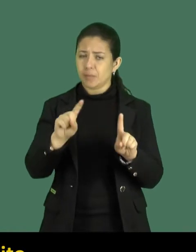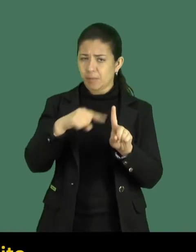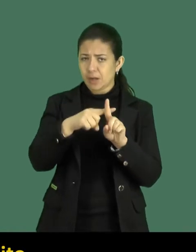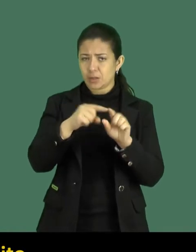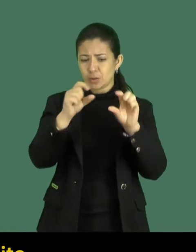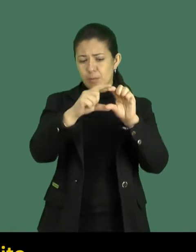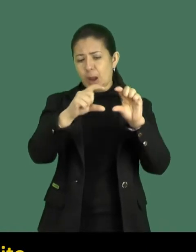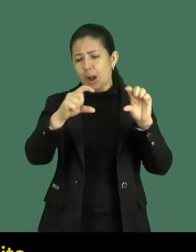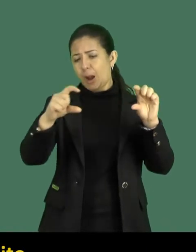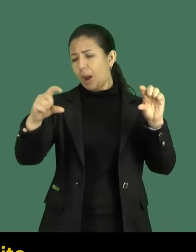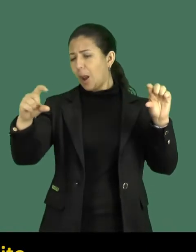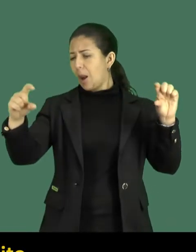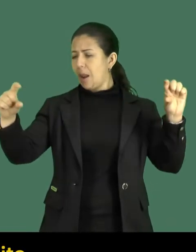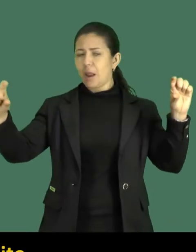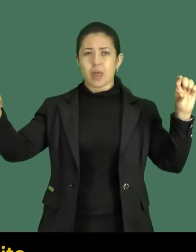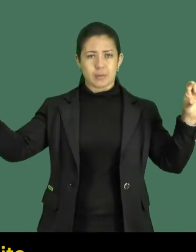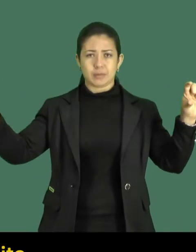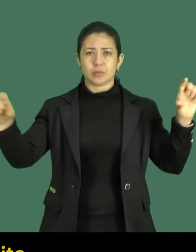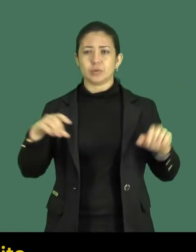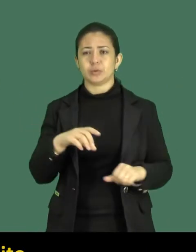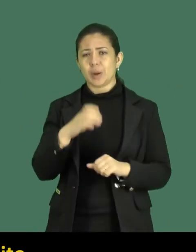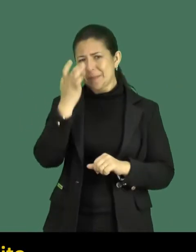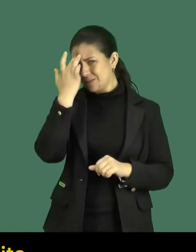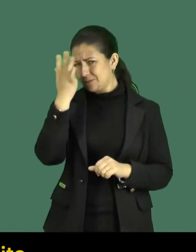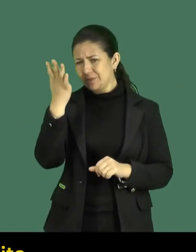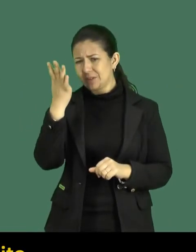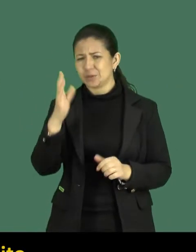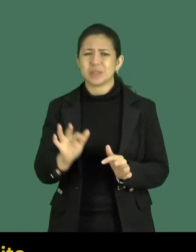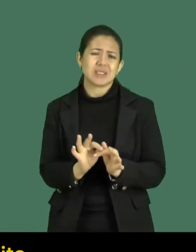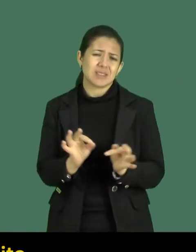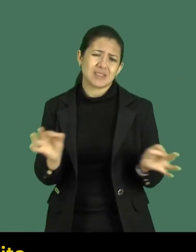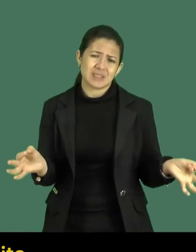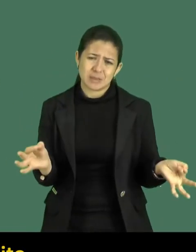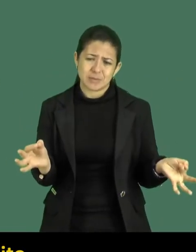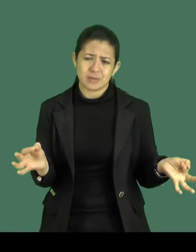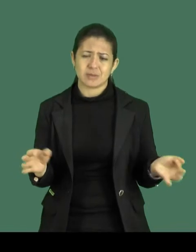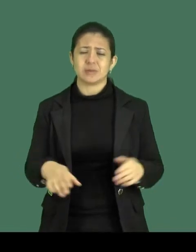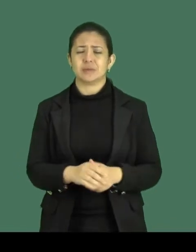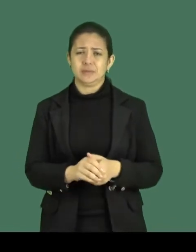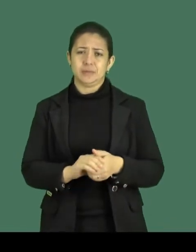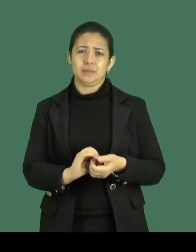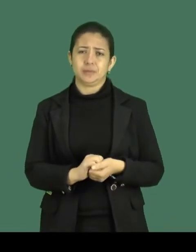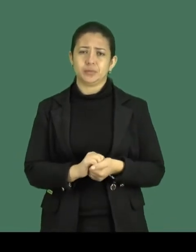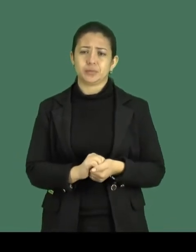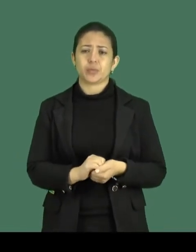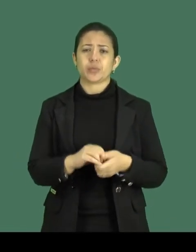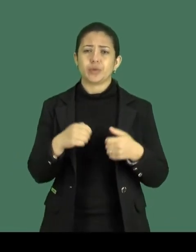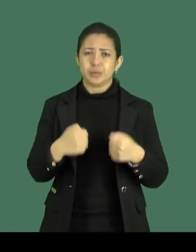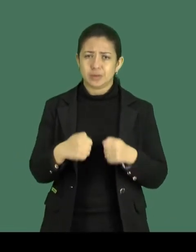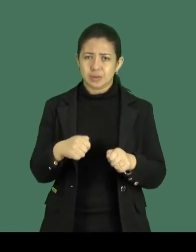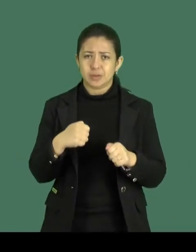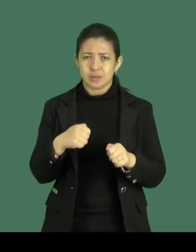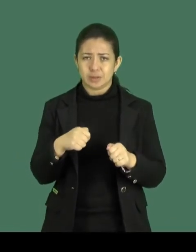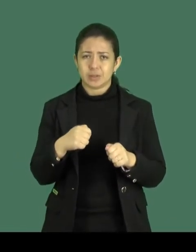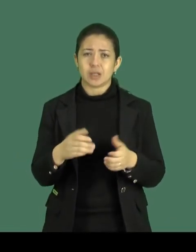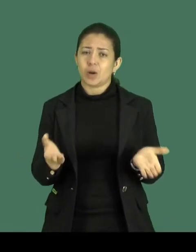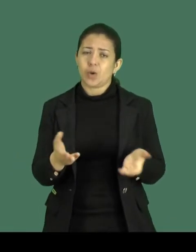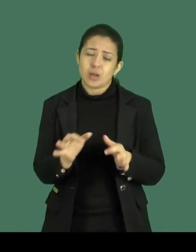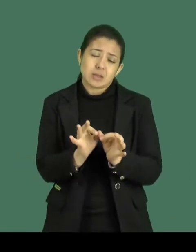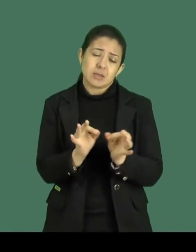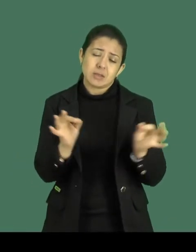cálculo algébrico facilita muitas vezes uma simplificação. Você desmembra para